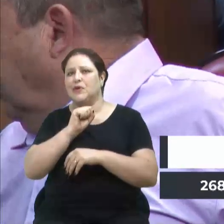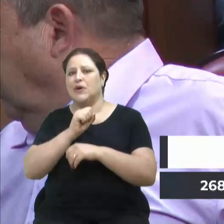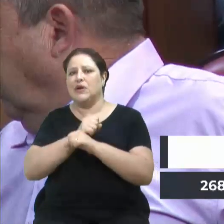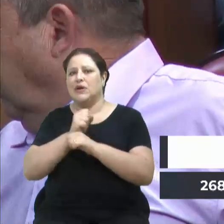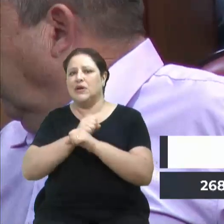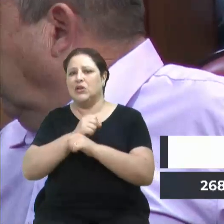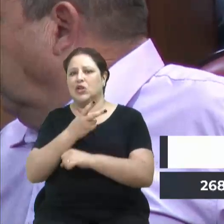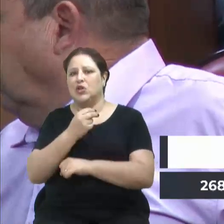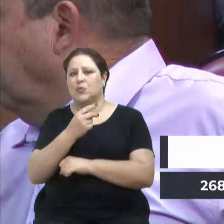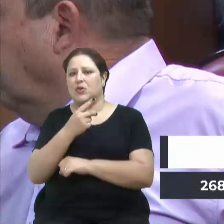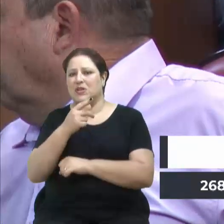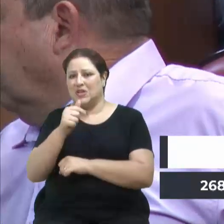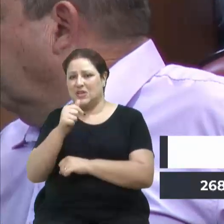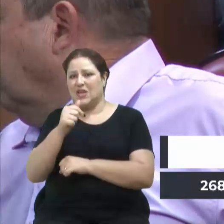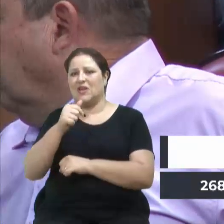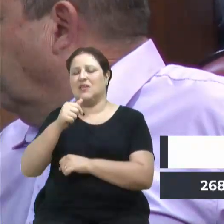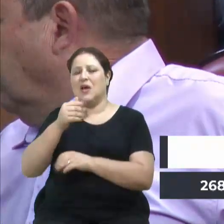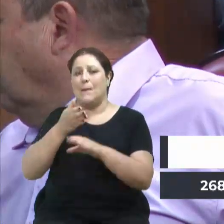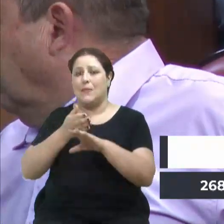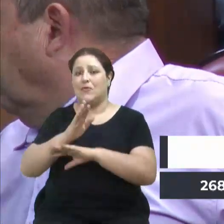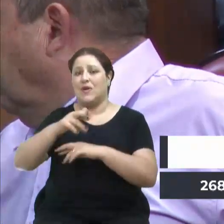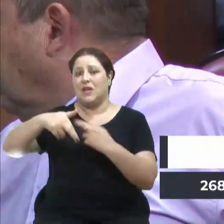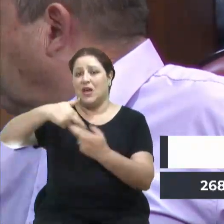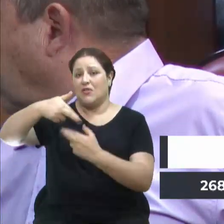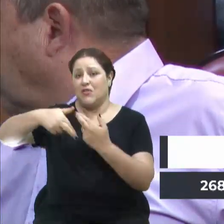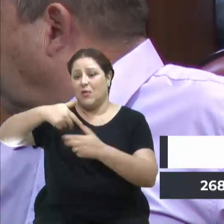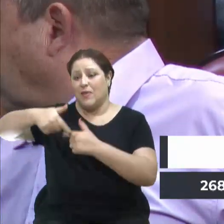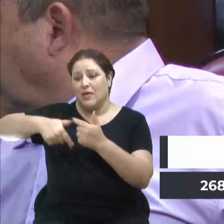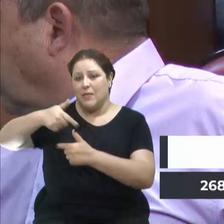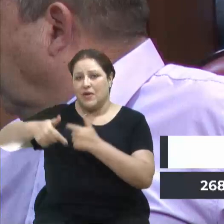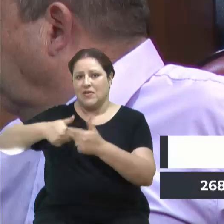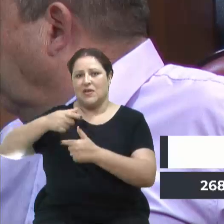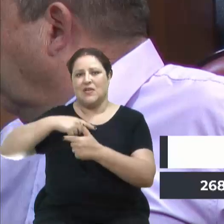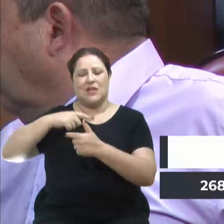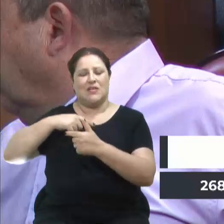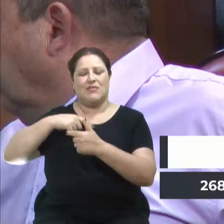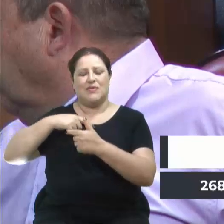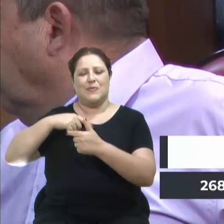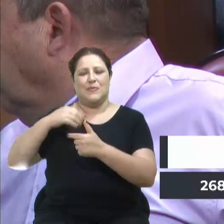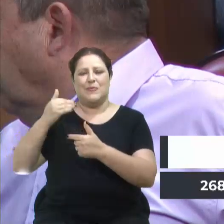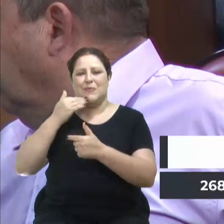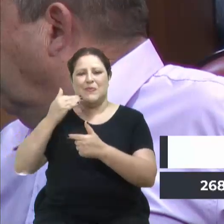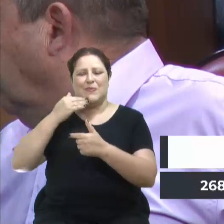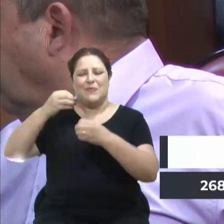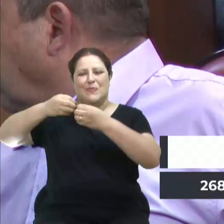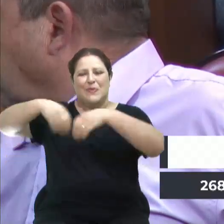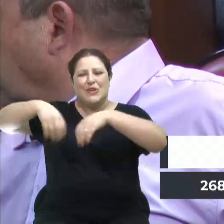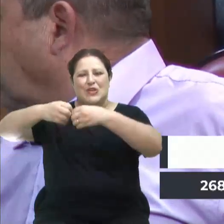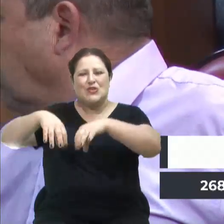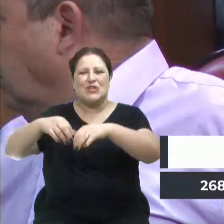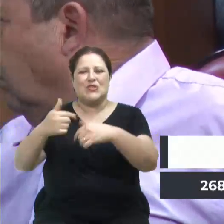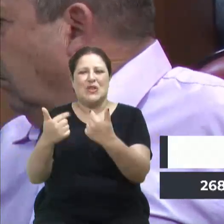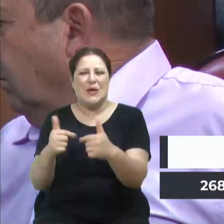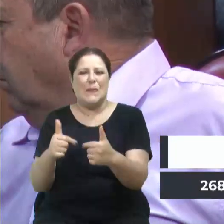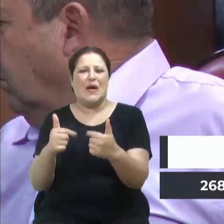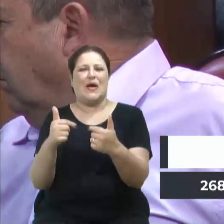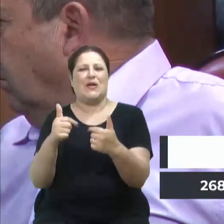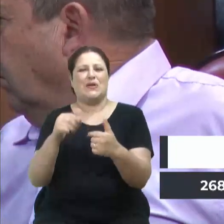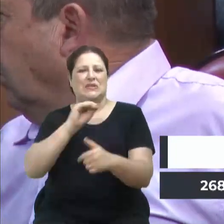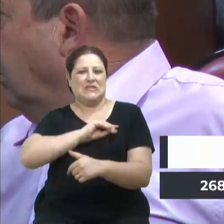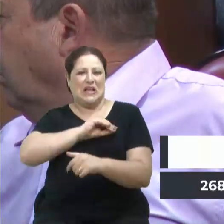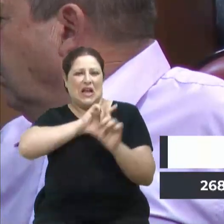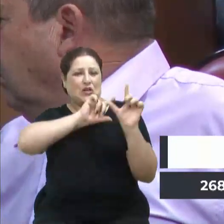trabalhista, uma reforma que precarizou toda a questão do trabalho, da questão da diminuição de